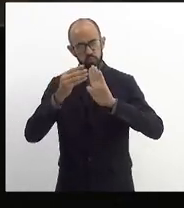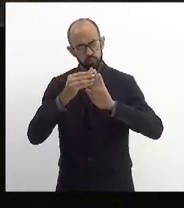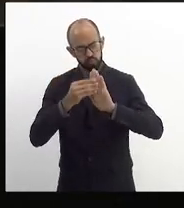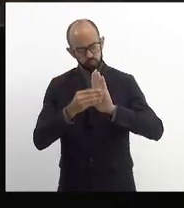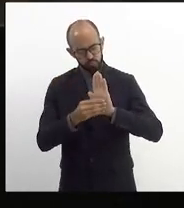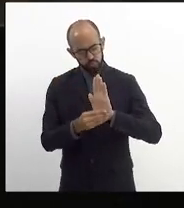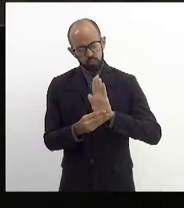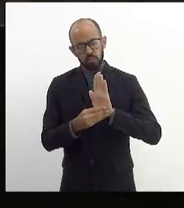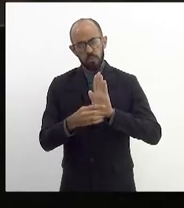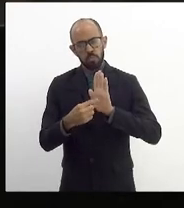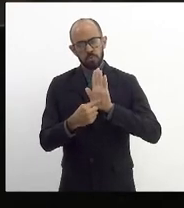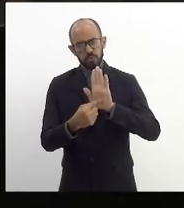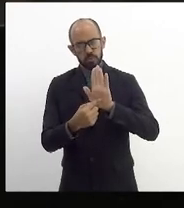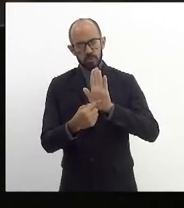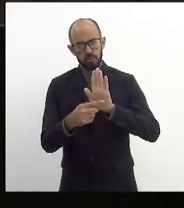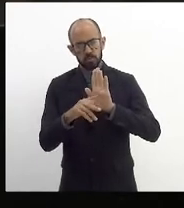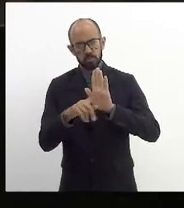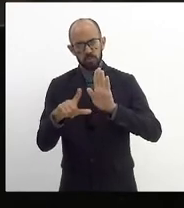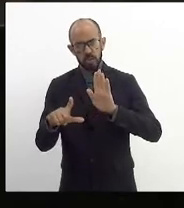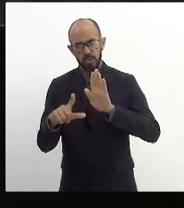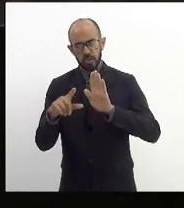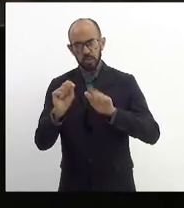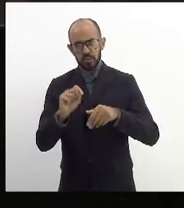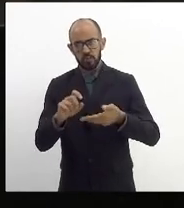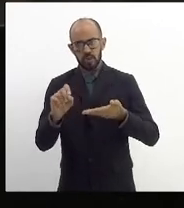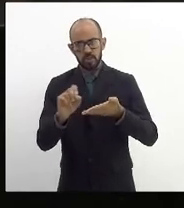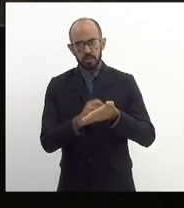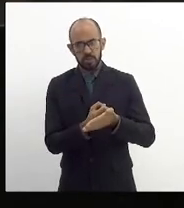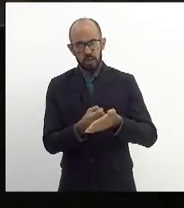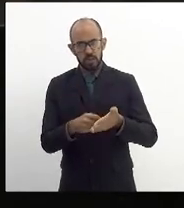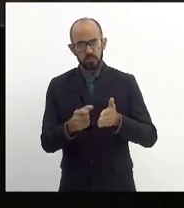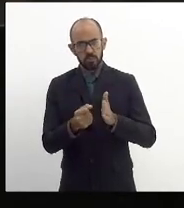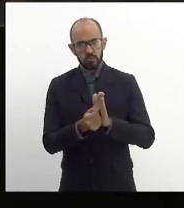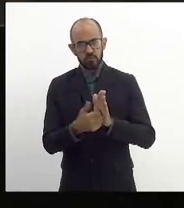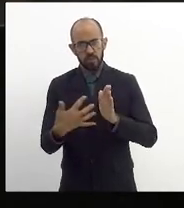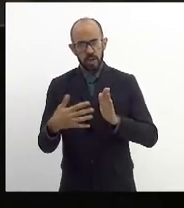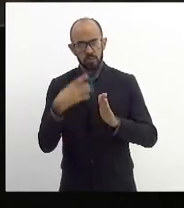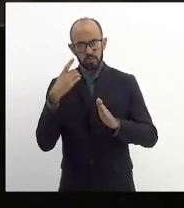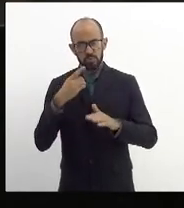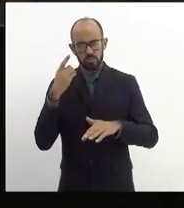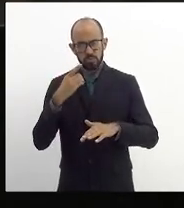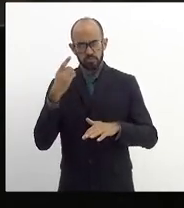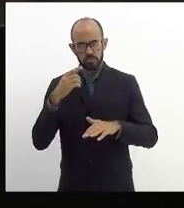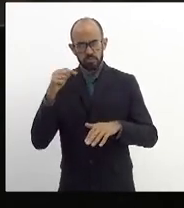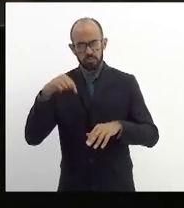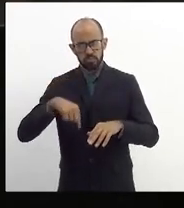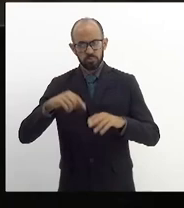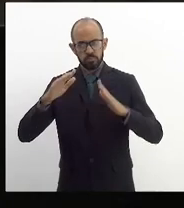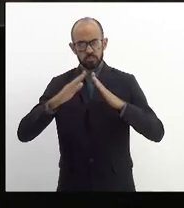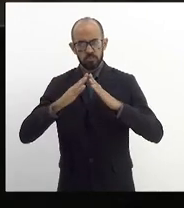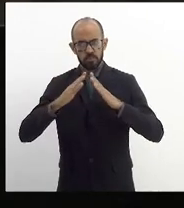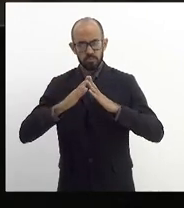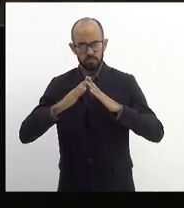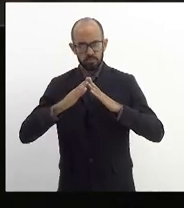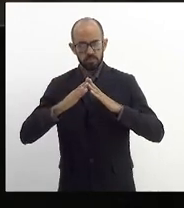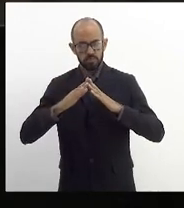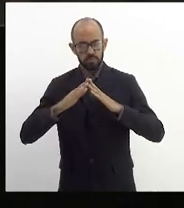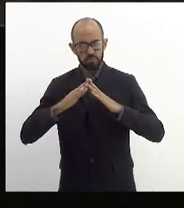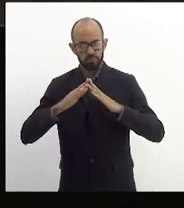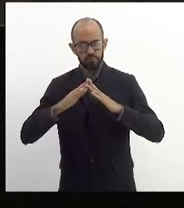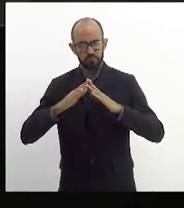né o projeto esse projeto foi assinado por vários parlamentares que estão nesta casa e